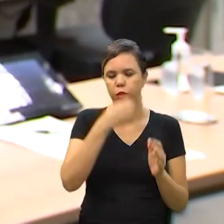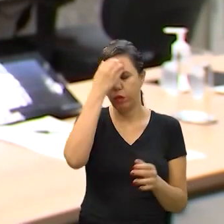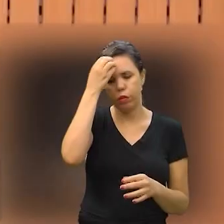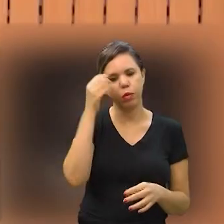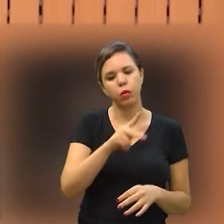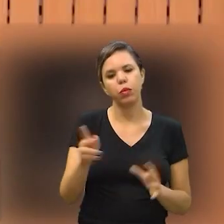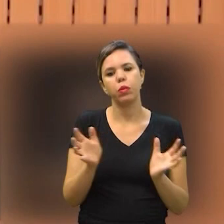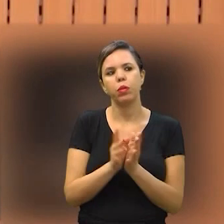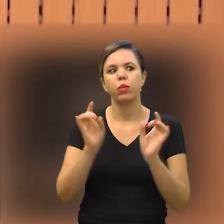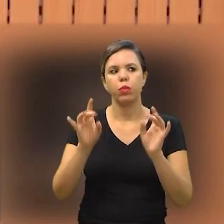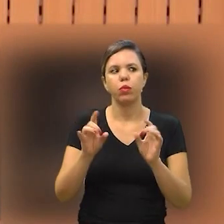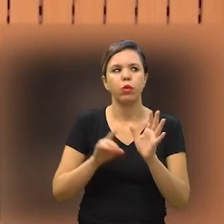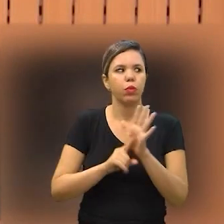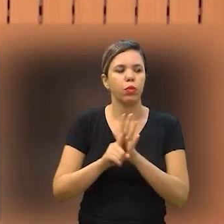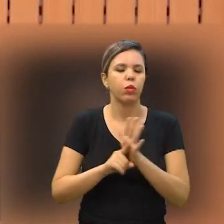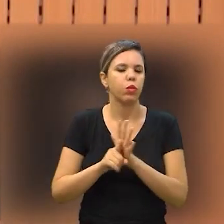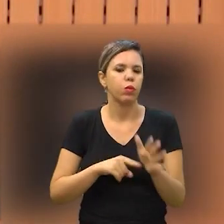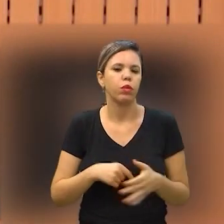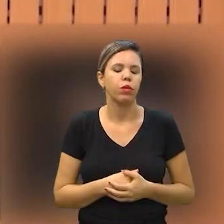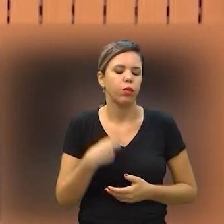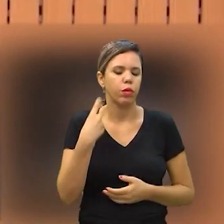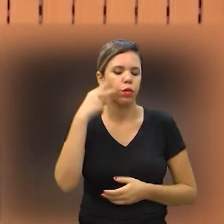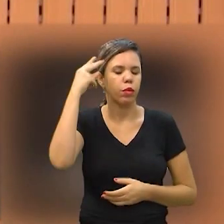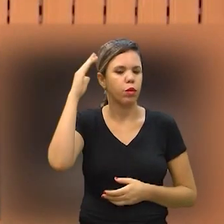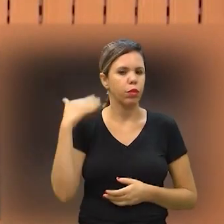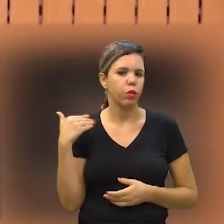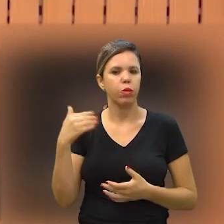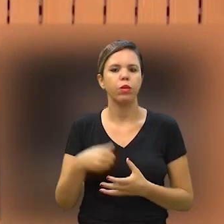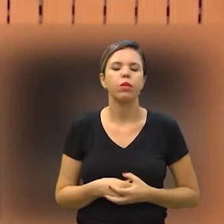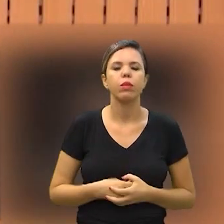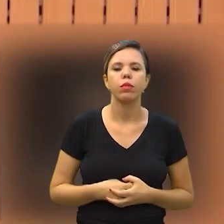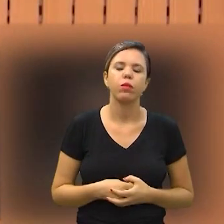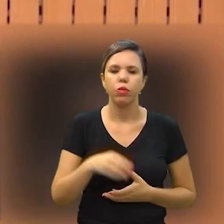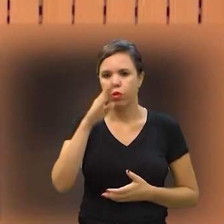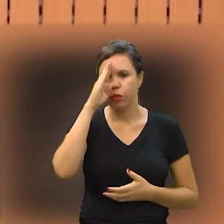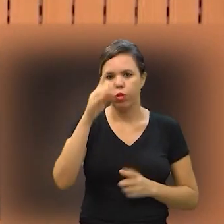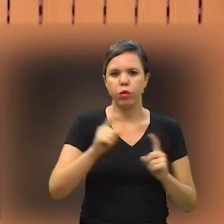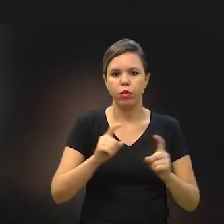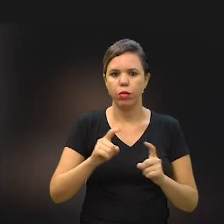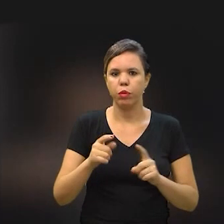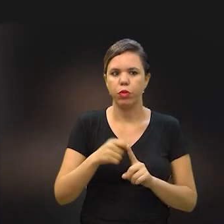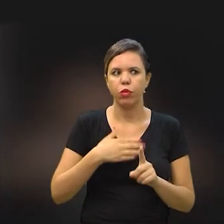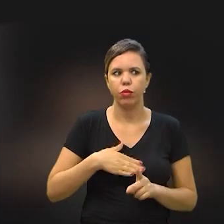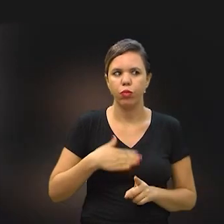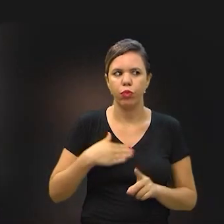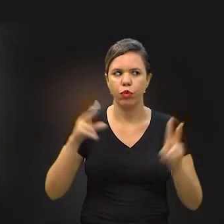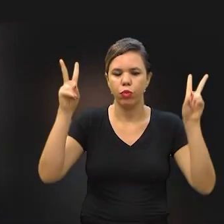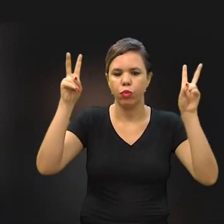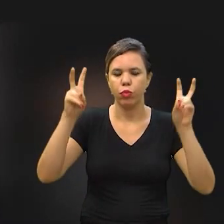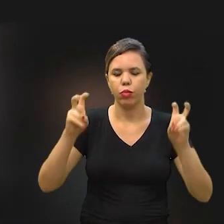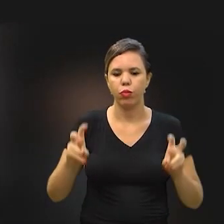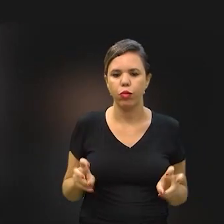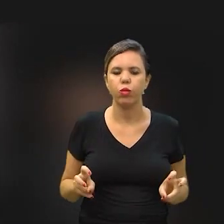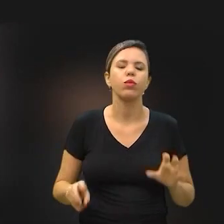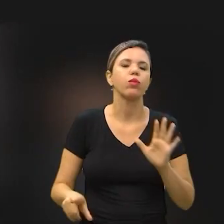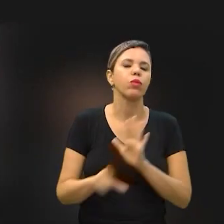meio ambiente. A presidente da Comissão Especial de Estudos APA Campinas, a vereadora Débora Palermo, destacou que na reunião de agosto